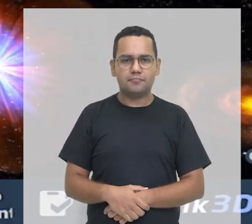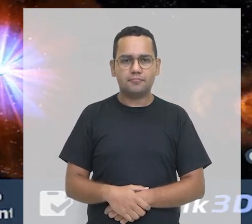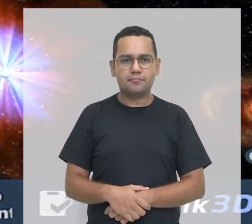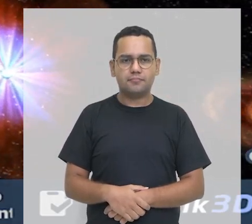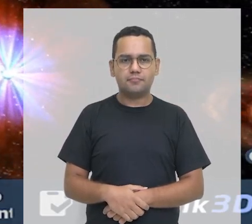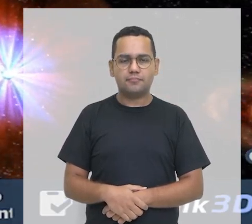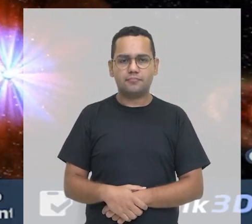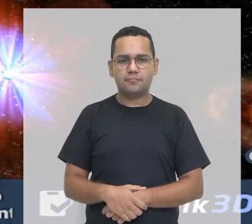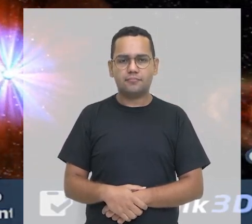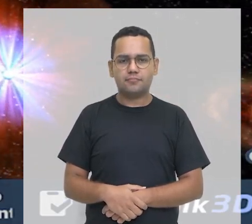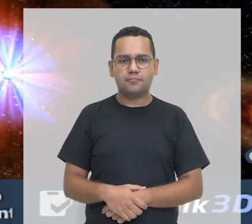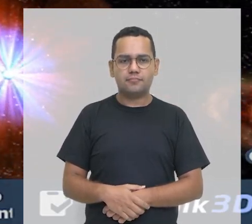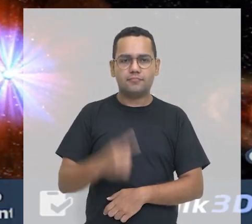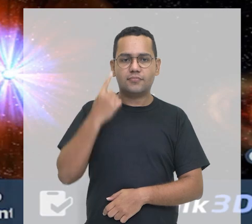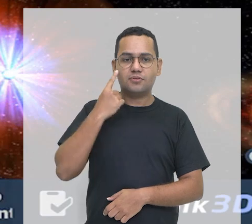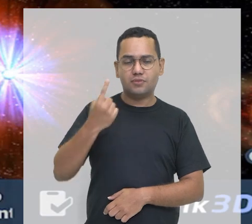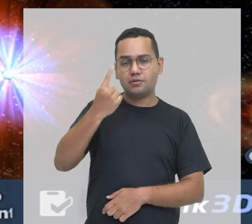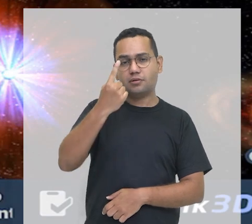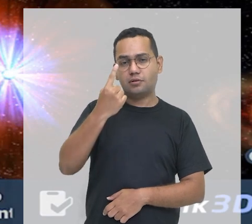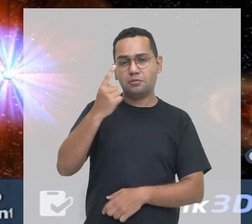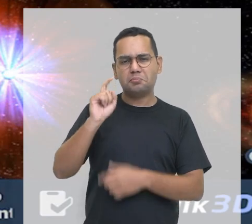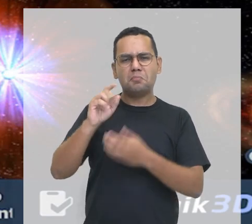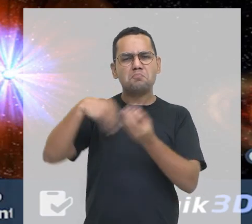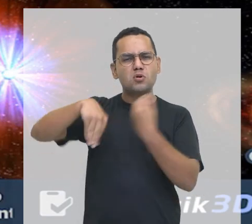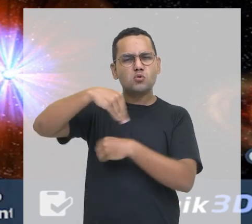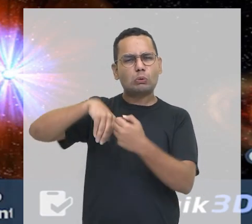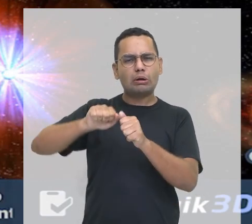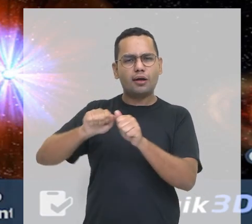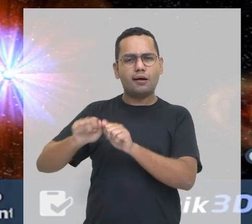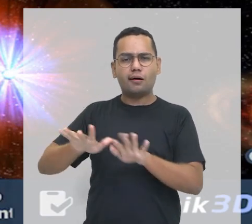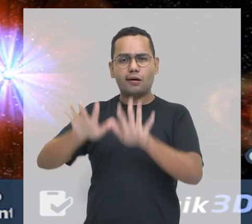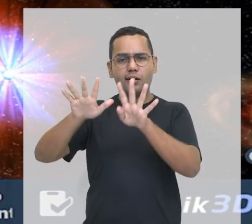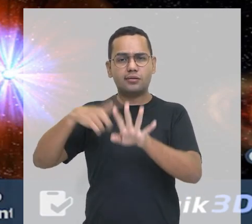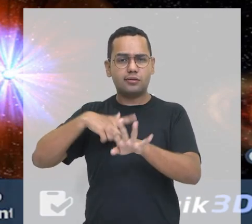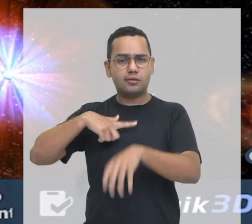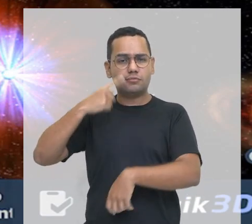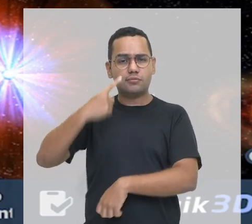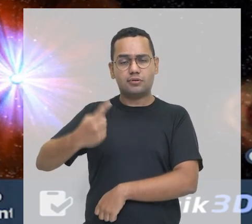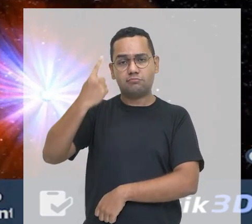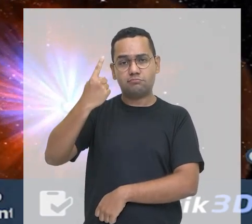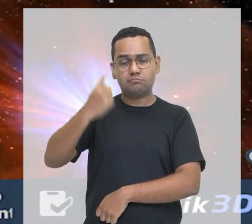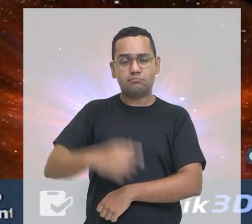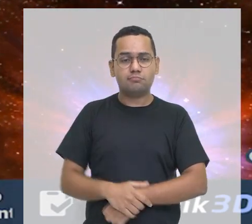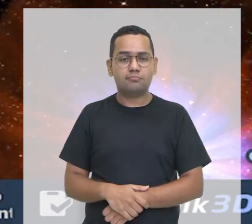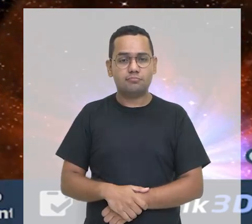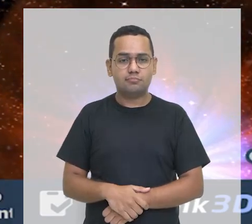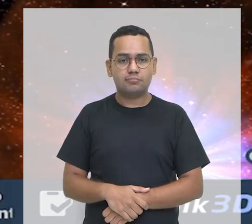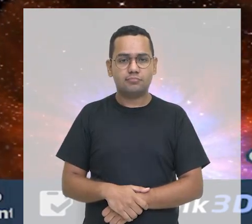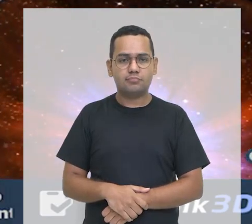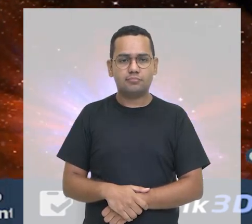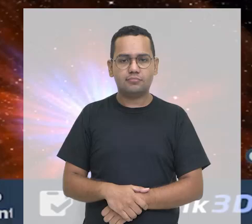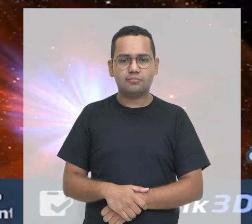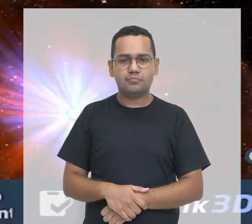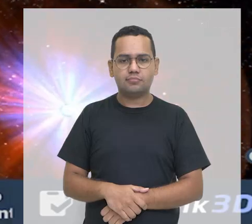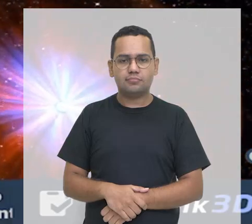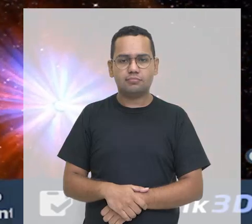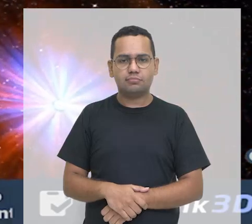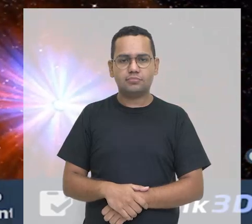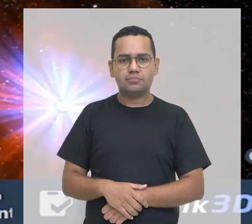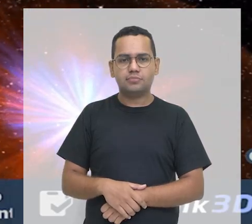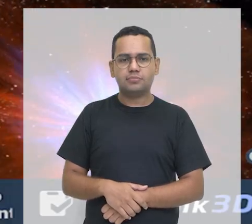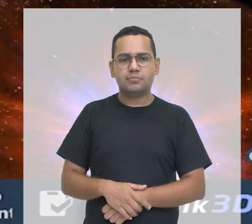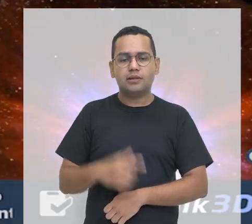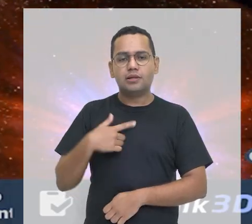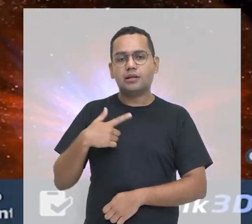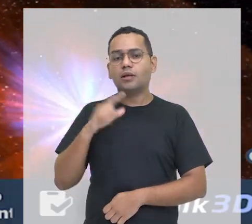começa com essa nuvem de gás, né? Você consegue perceber que ela forma uma parte ali amarela na parte superior da tela e uma